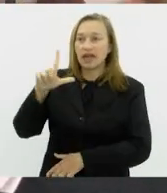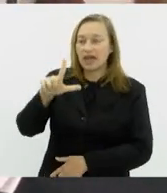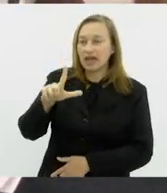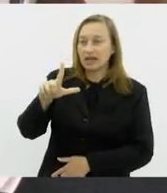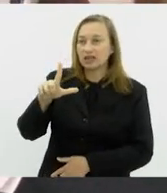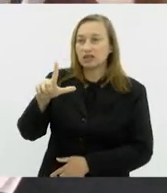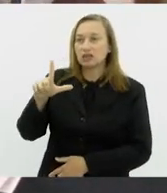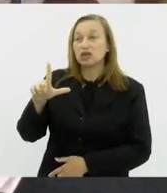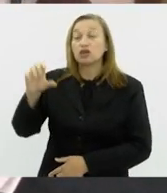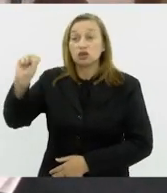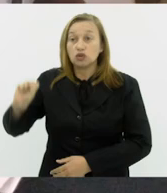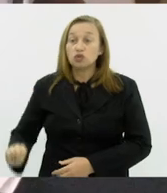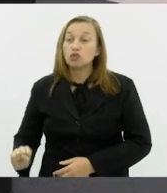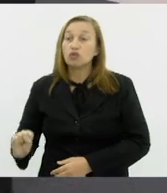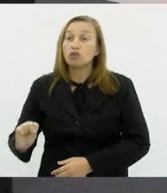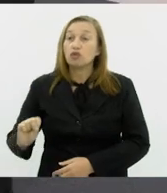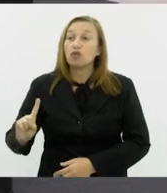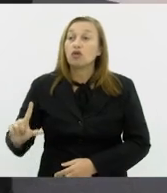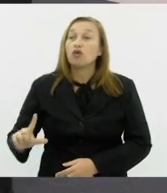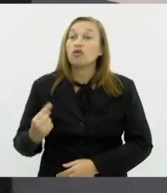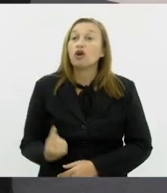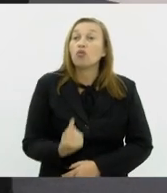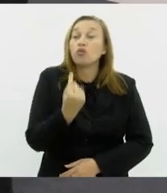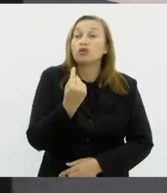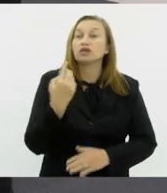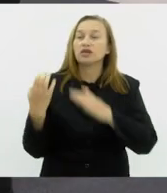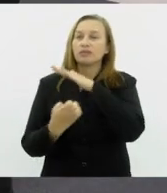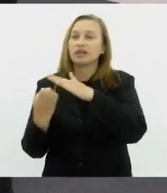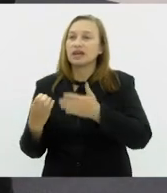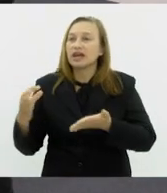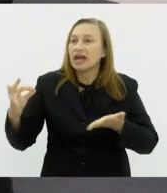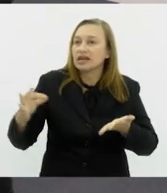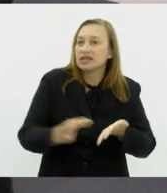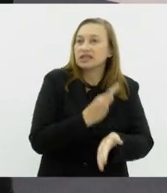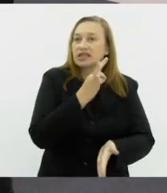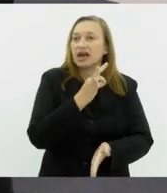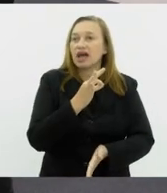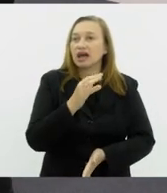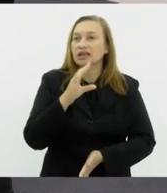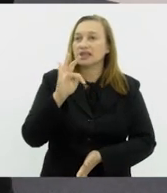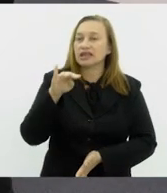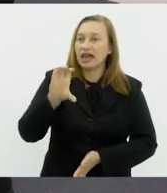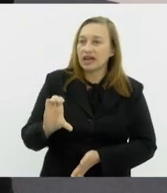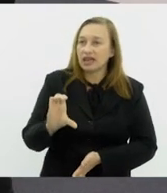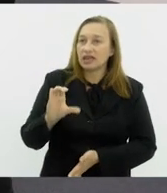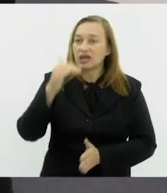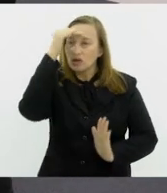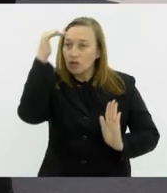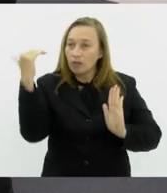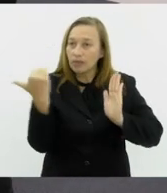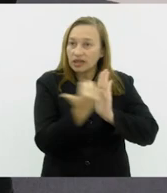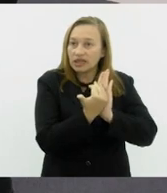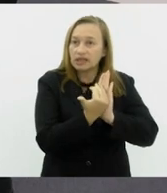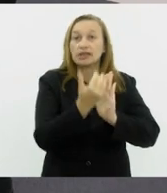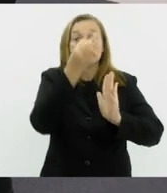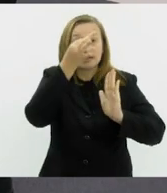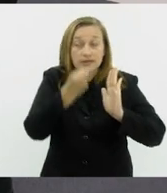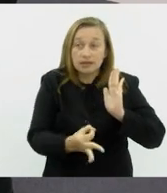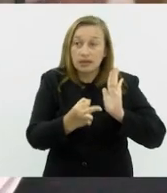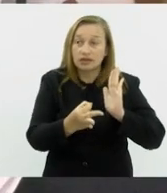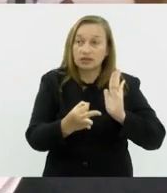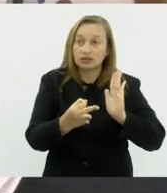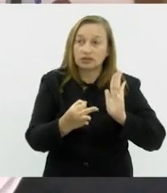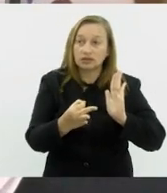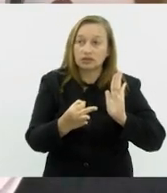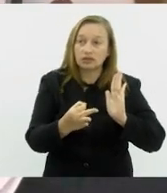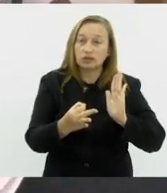Aéreo foi a única empresa do Rio de Janeiro a assinar a TAC e cumprir integralmente a TAC com um termo